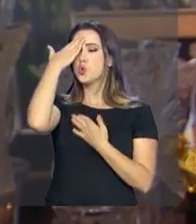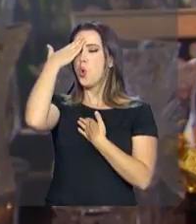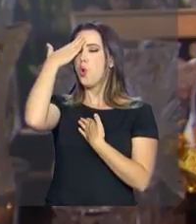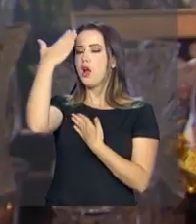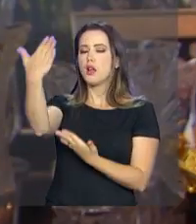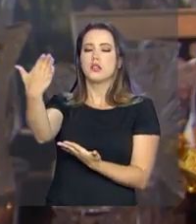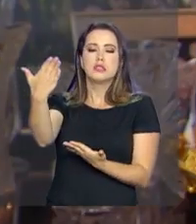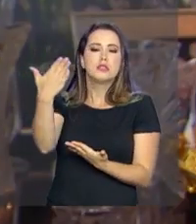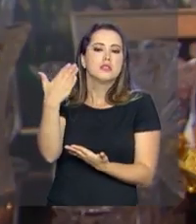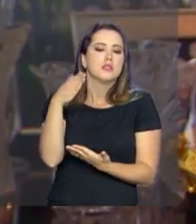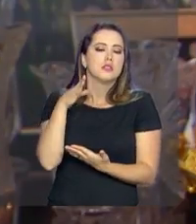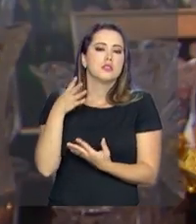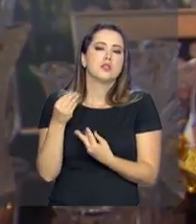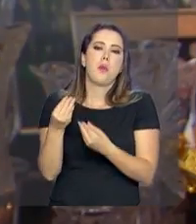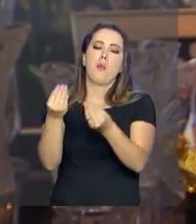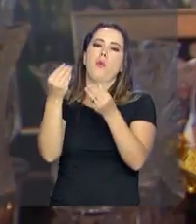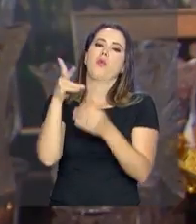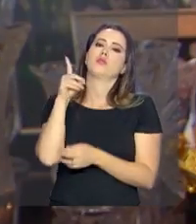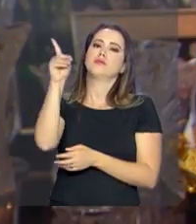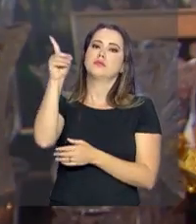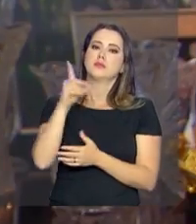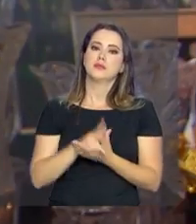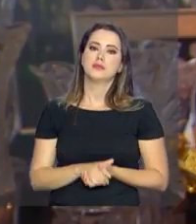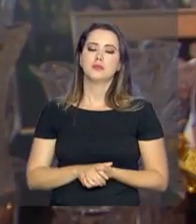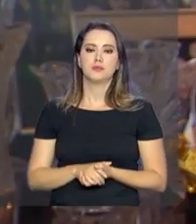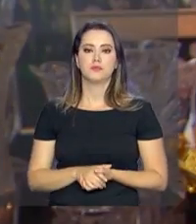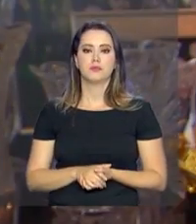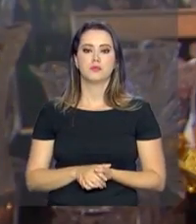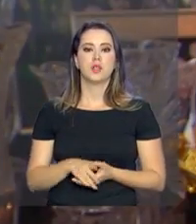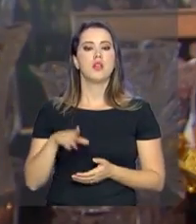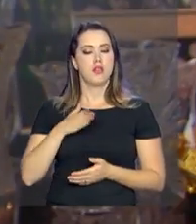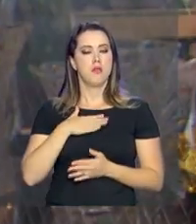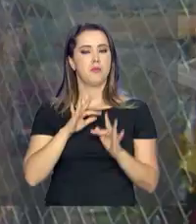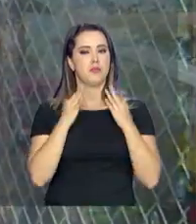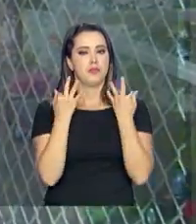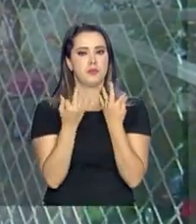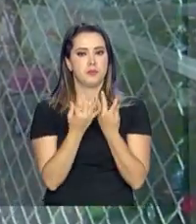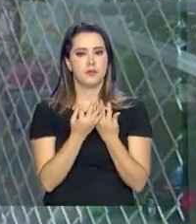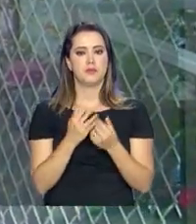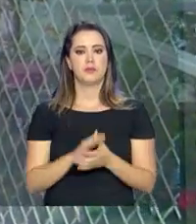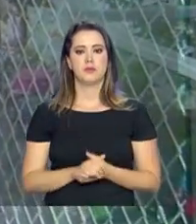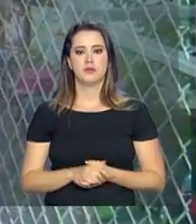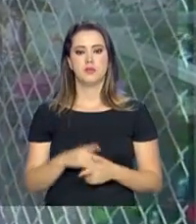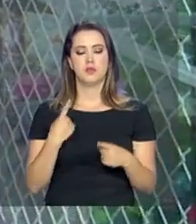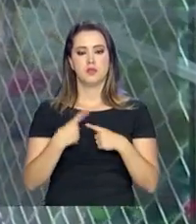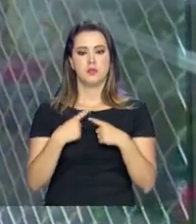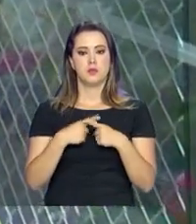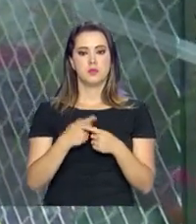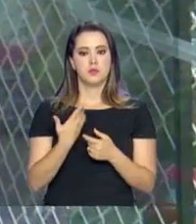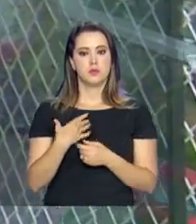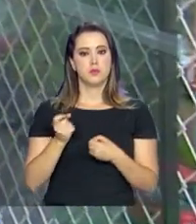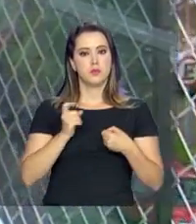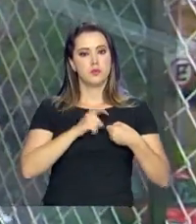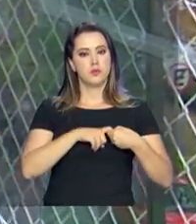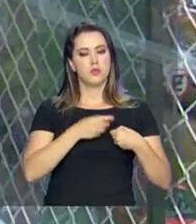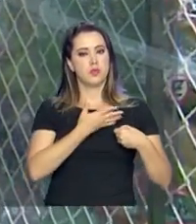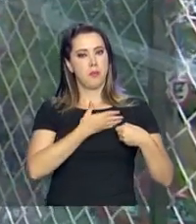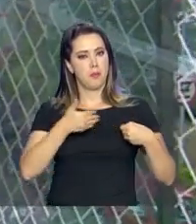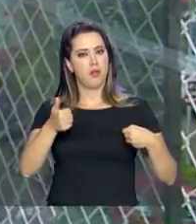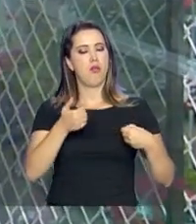muito muito a deus e à minha família por essa recuperação